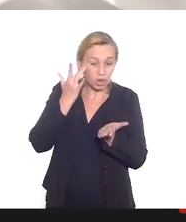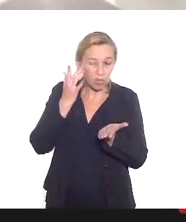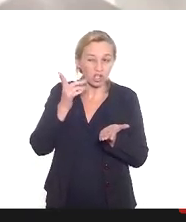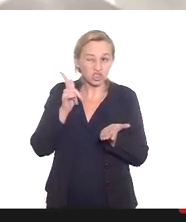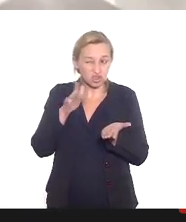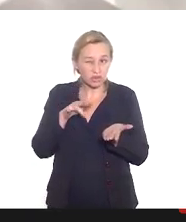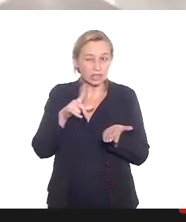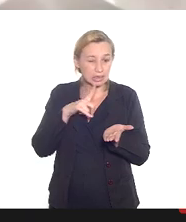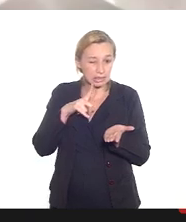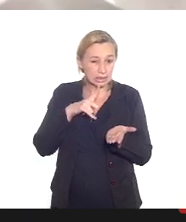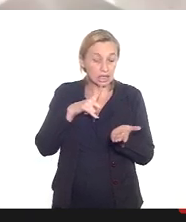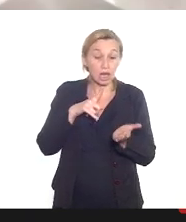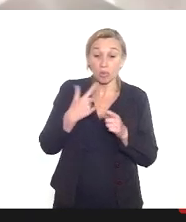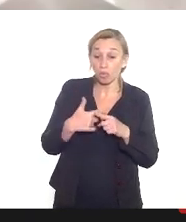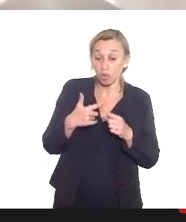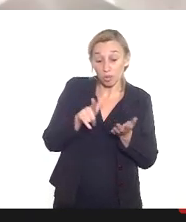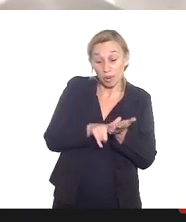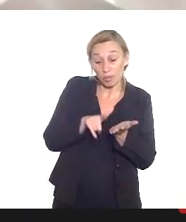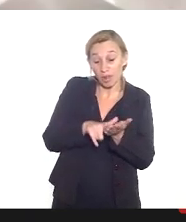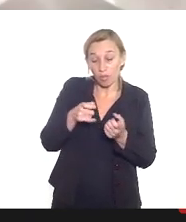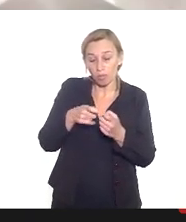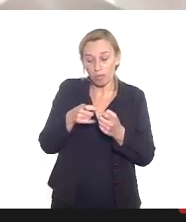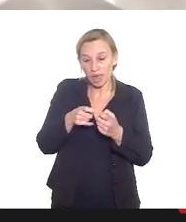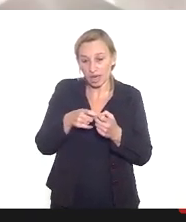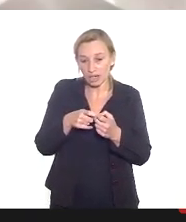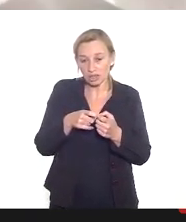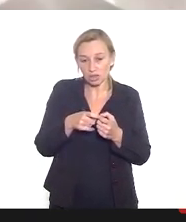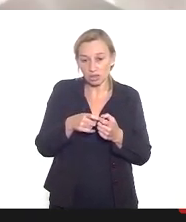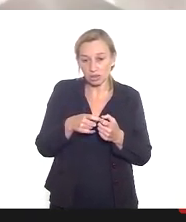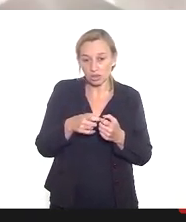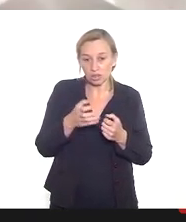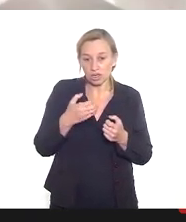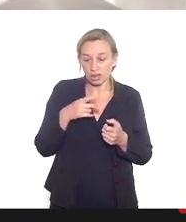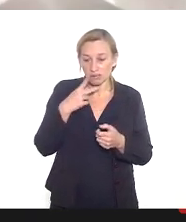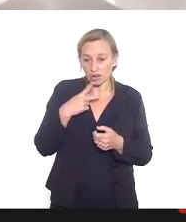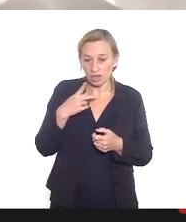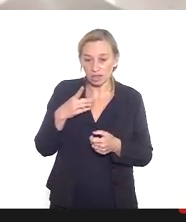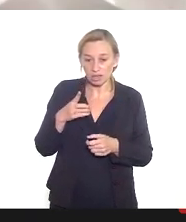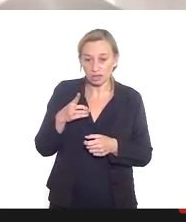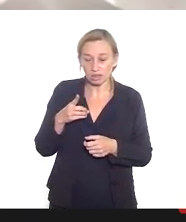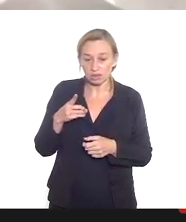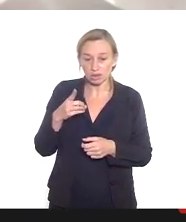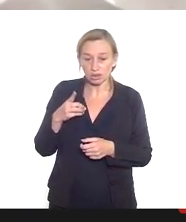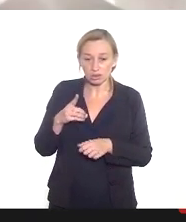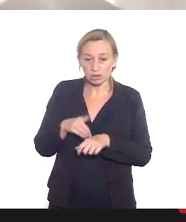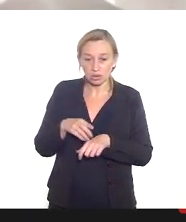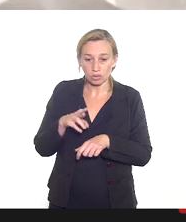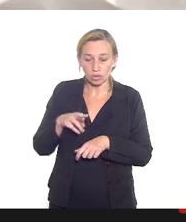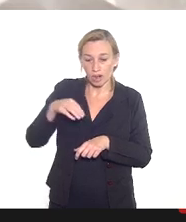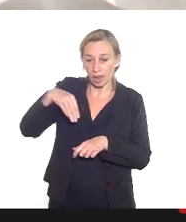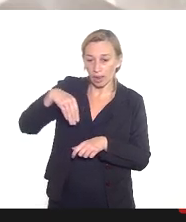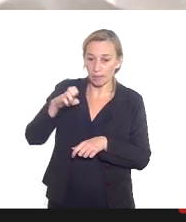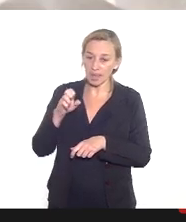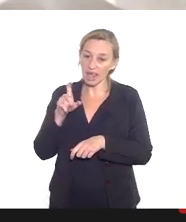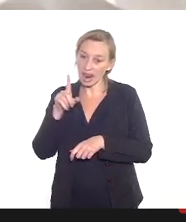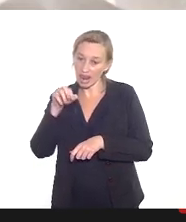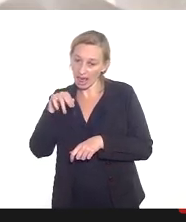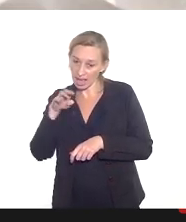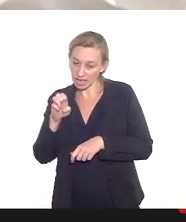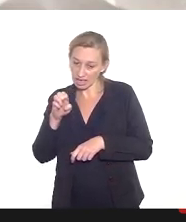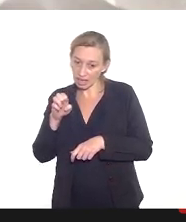tem uma diferença porque o atestado médico aí eu quero me valer da sala da Dra Melânia quando ela fala